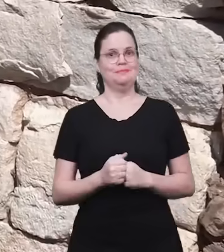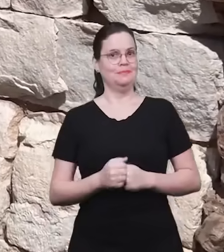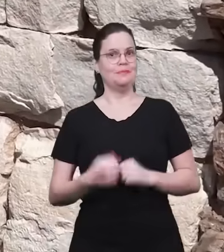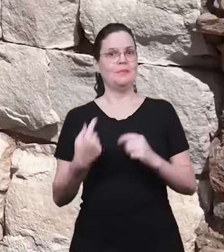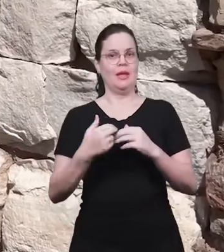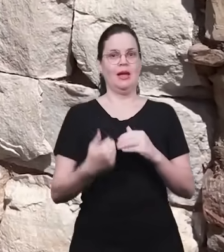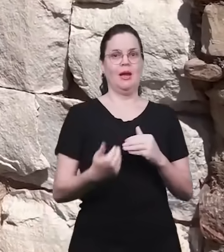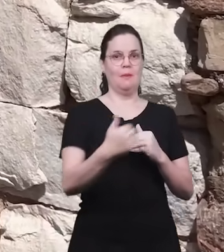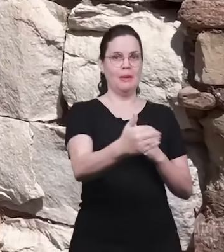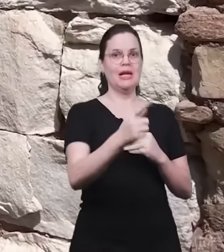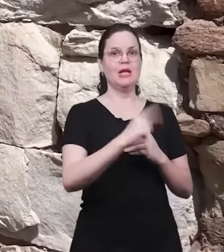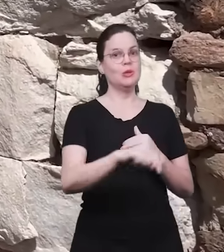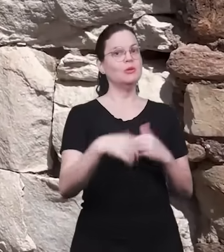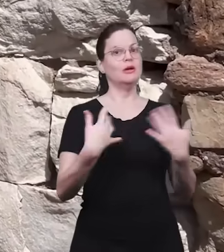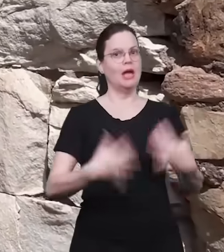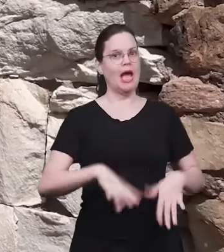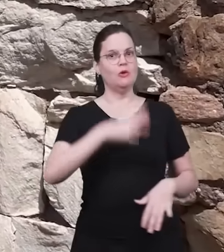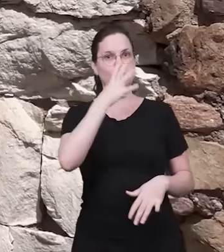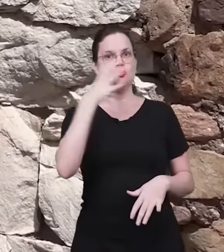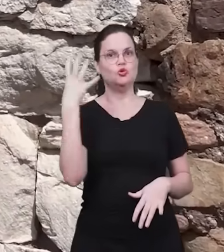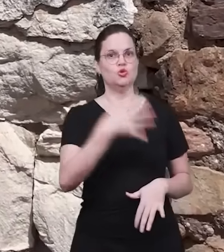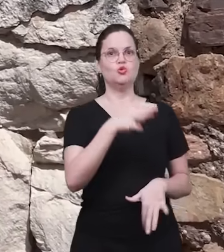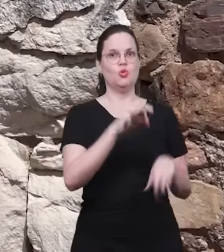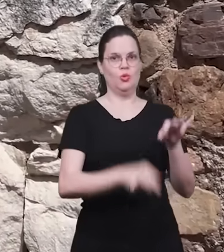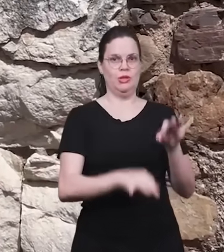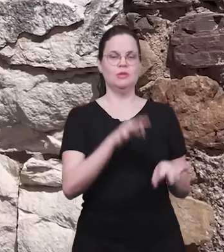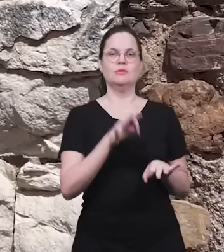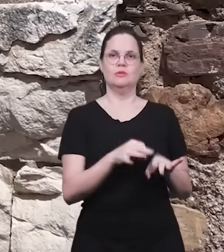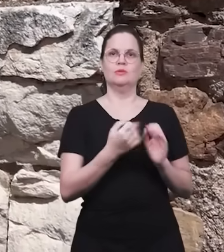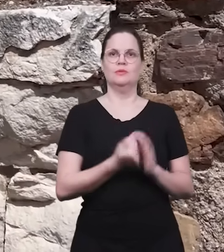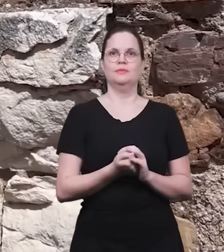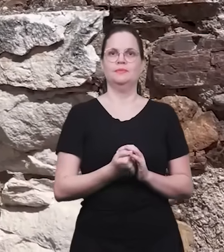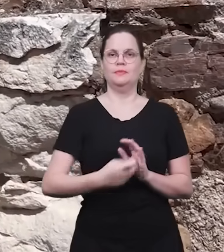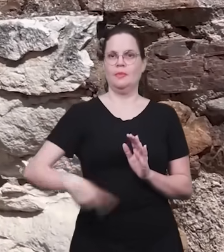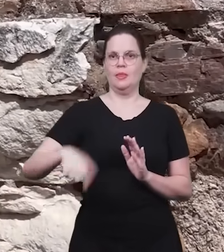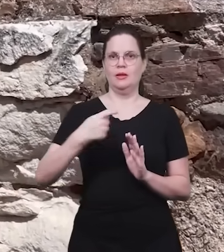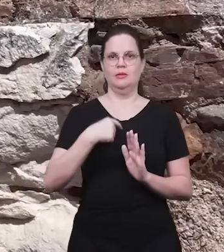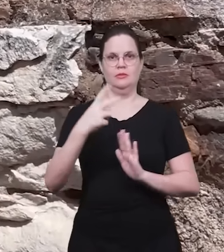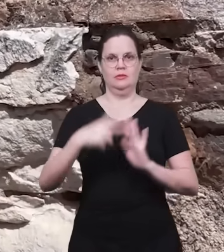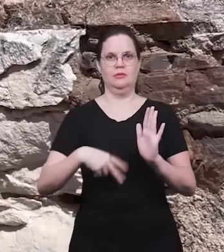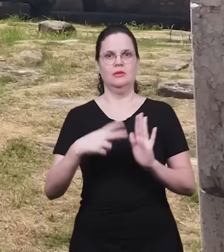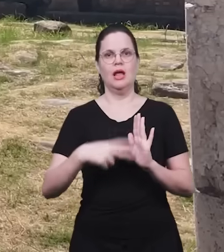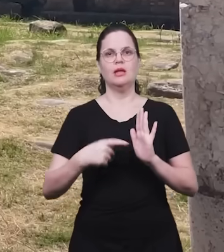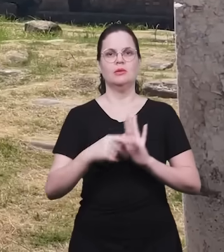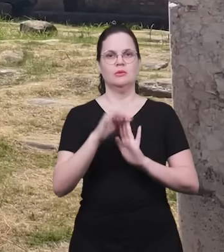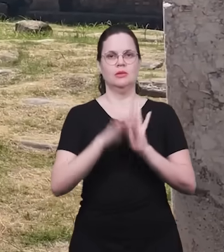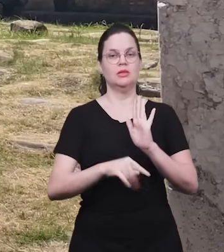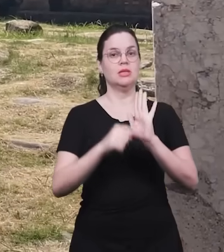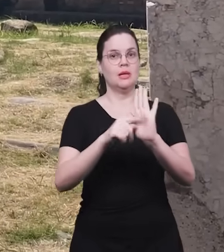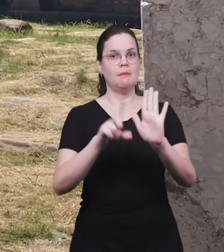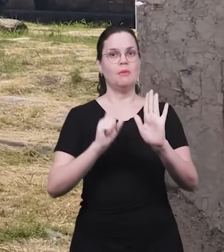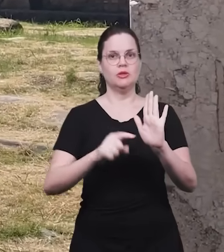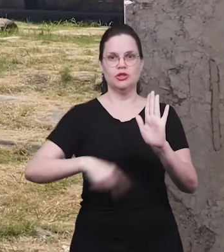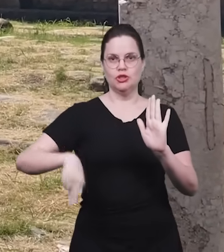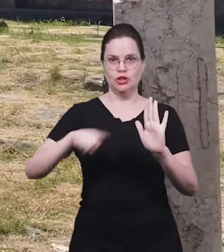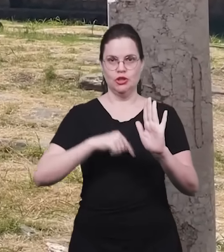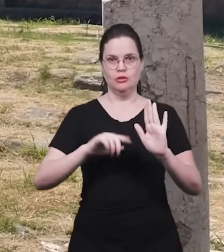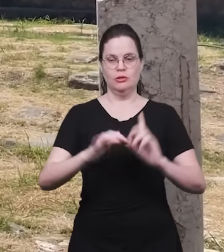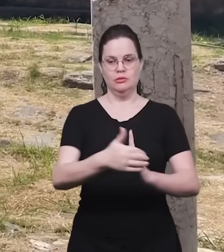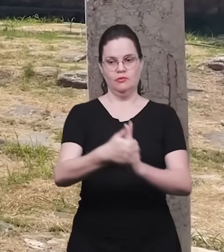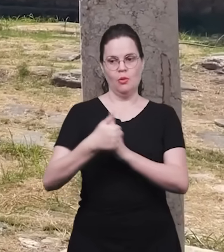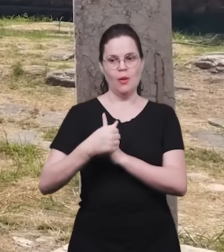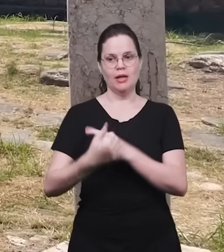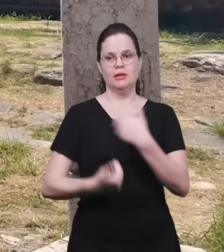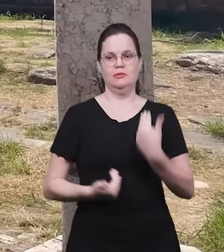exatamente o momento da grande tribulação, e que nós estamos falando no texto, né? Que o Senhor tem esse livramento para a sua igreja dessa grande